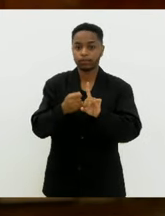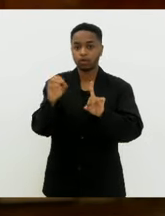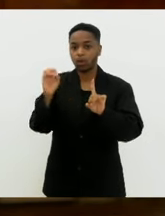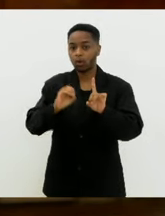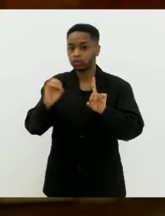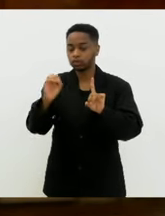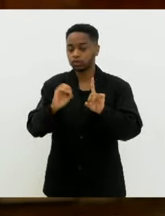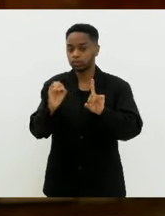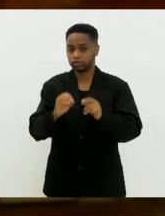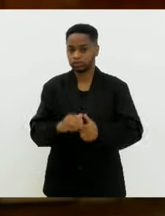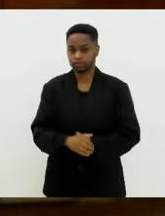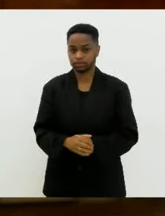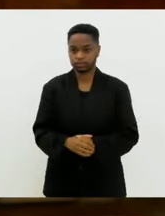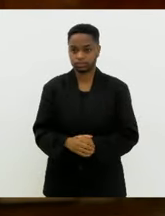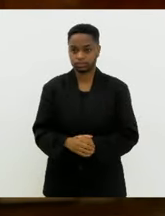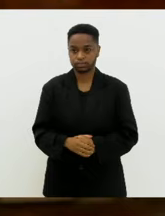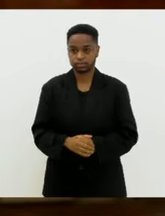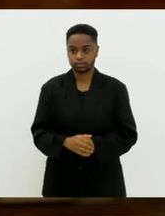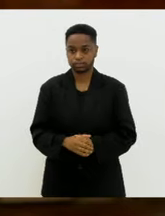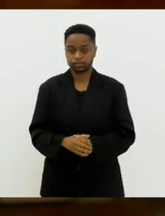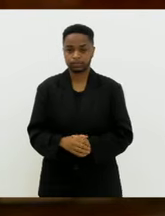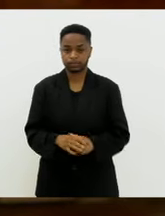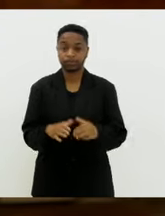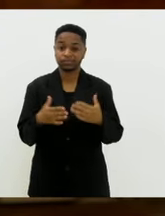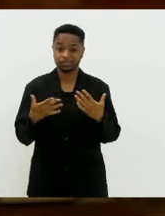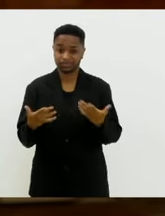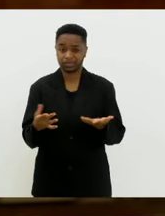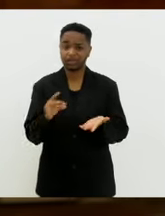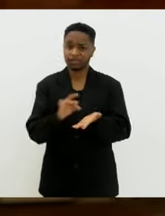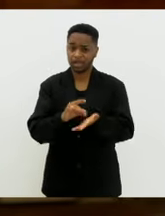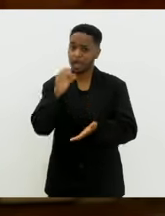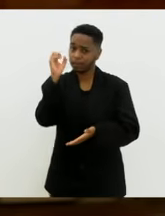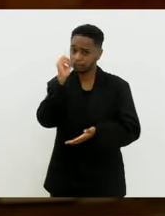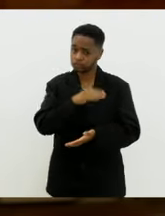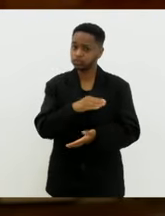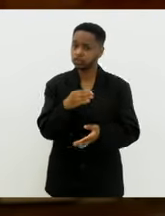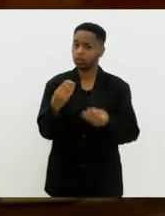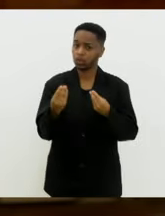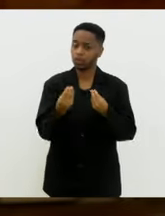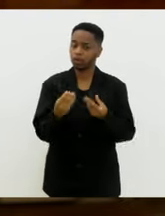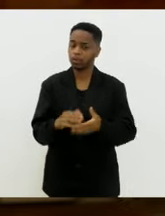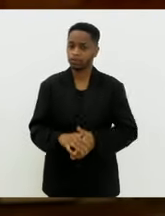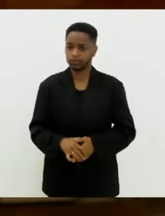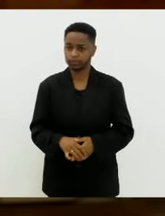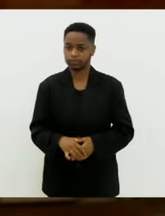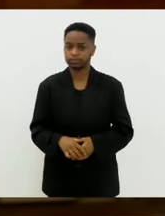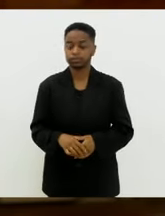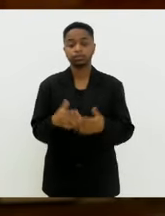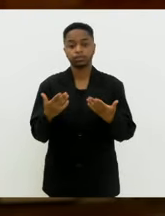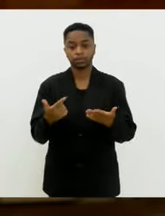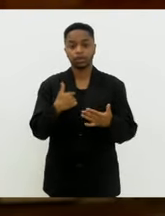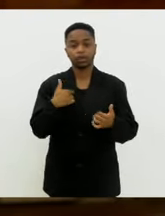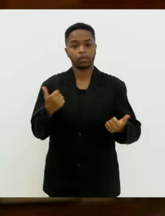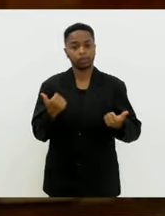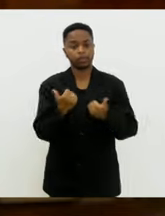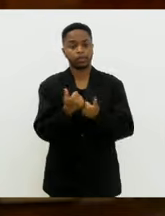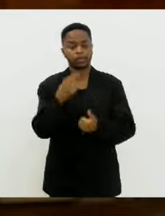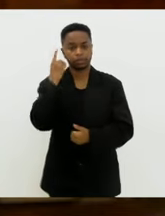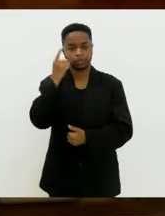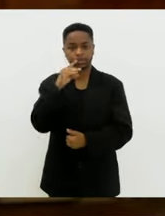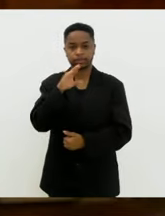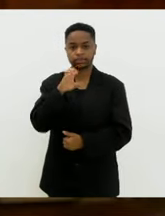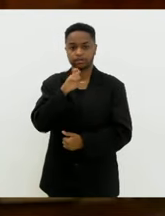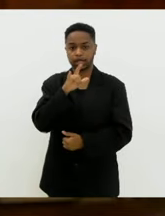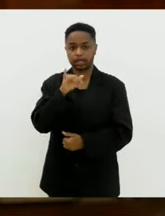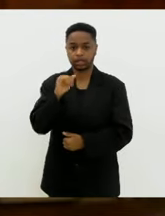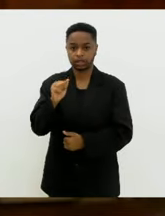outubro. Essa é uma situação absurda e abismante. Então, faço coro aqui com a deputada Célia Jordão com